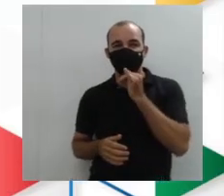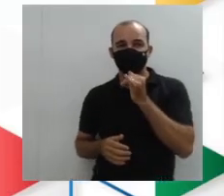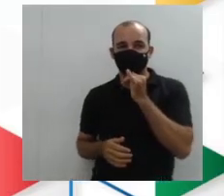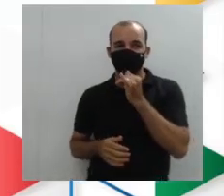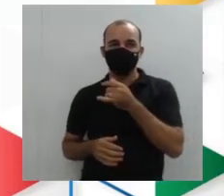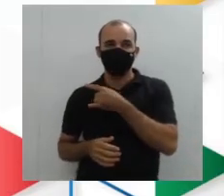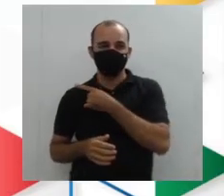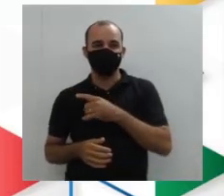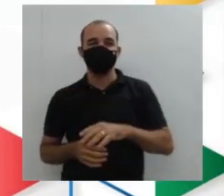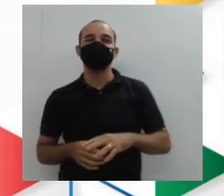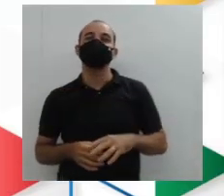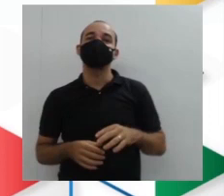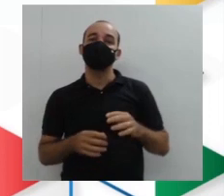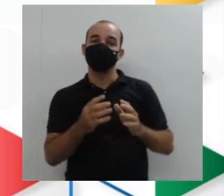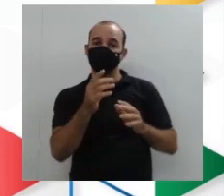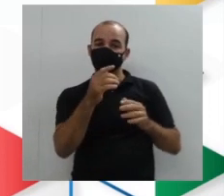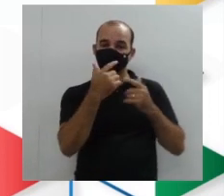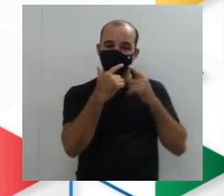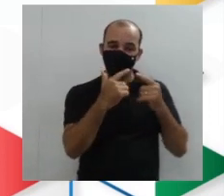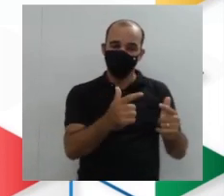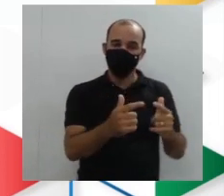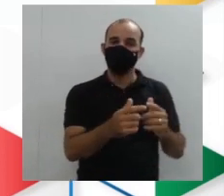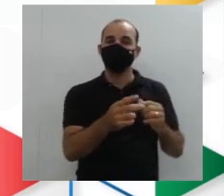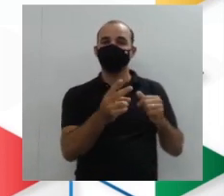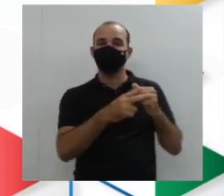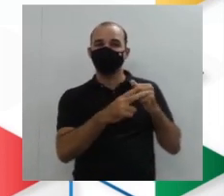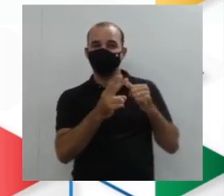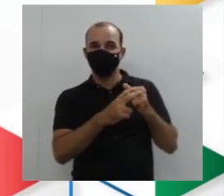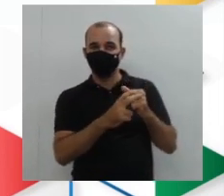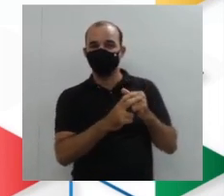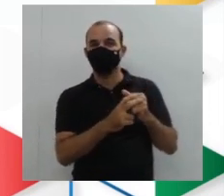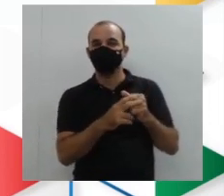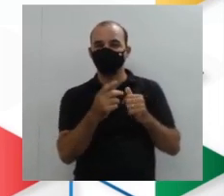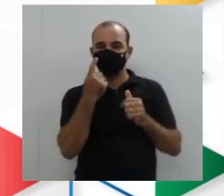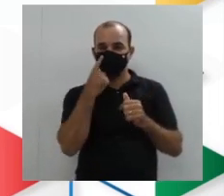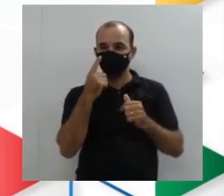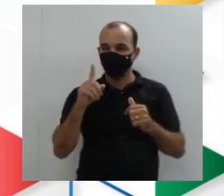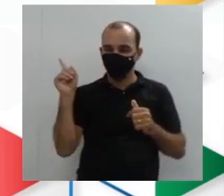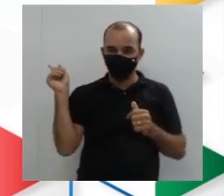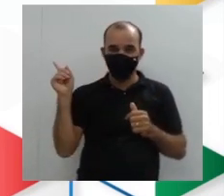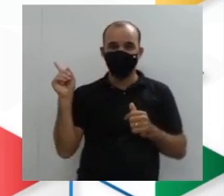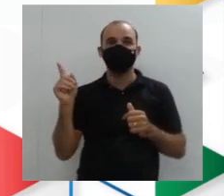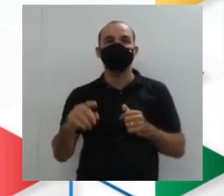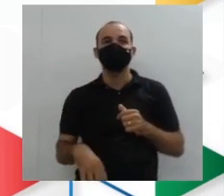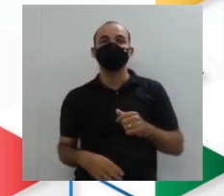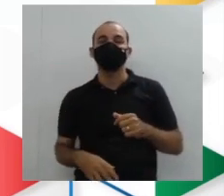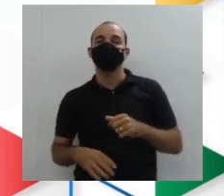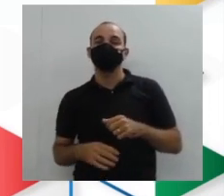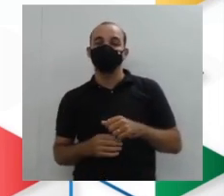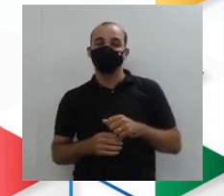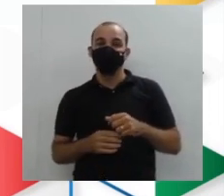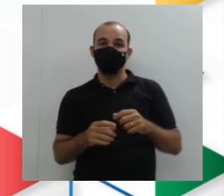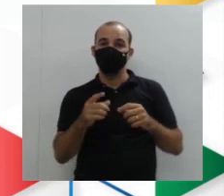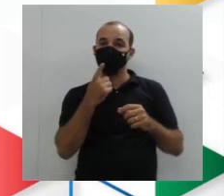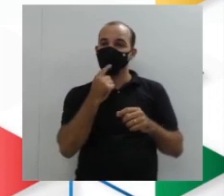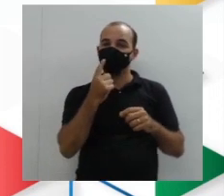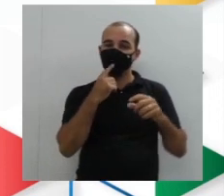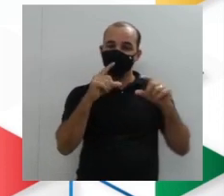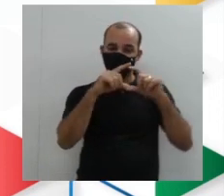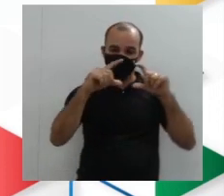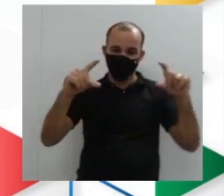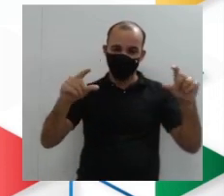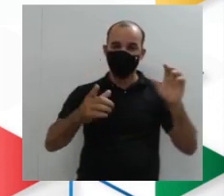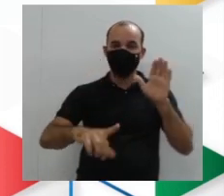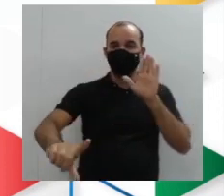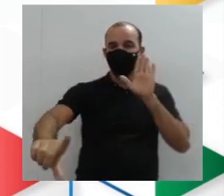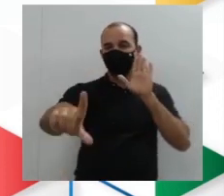de linguagem verbal. Olha aí, operação lei seca, certo? Então, justamente, nós temos aí o quê? Nós